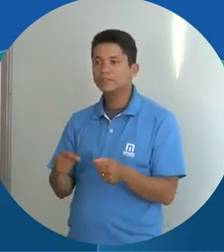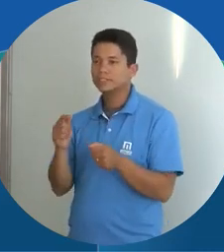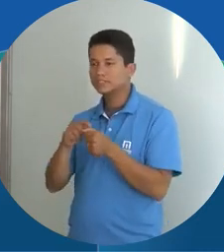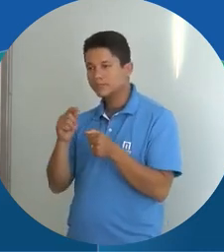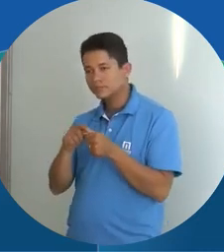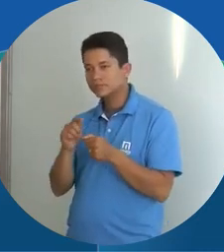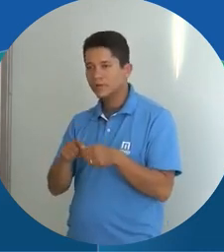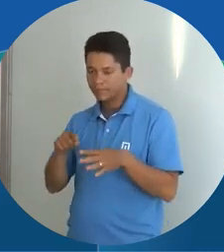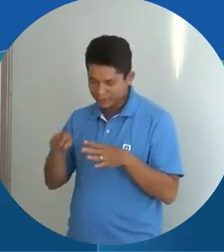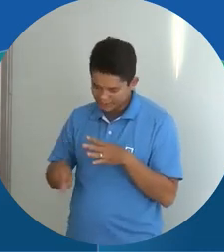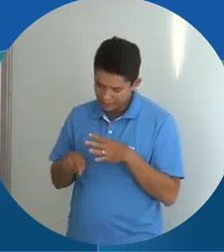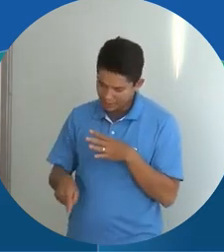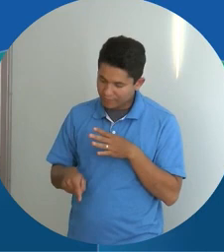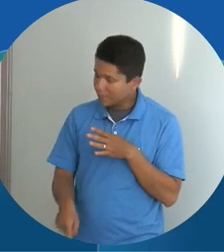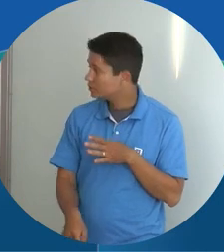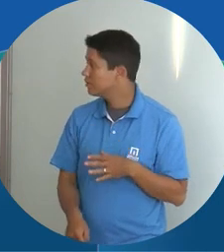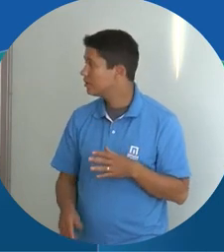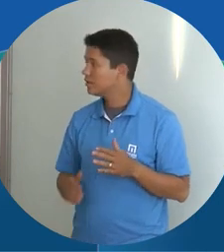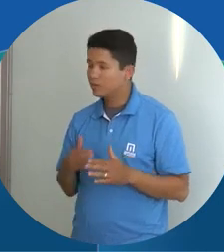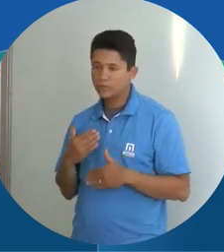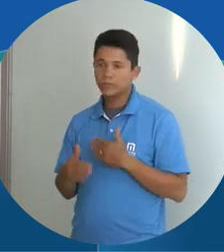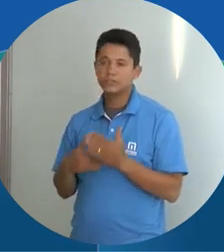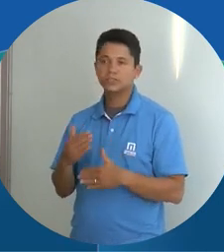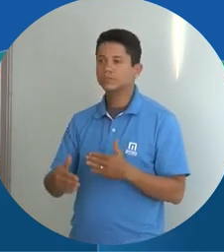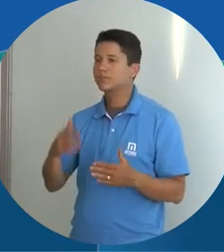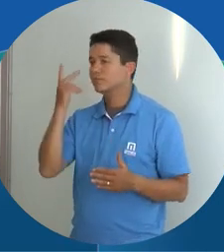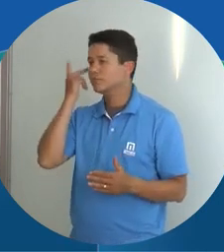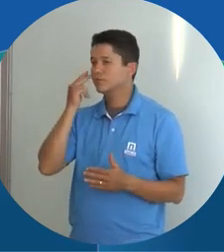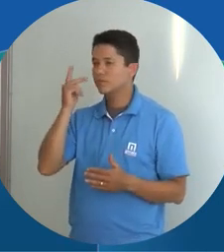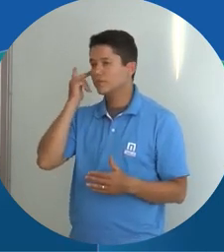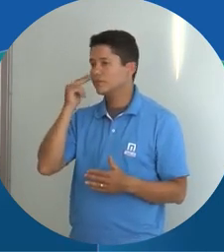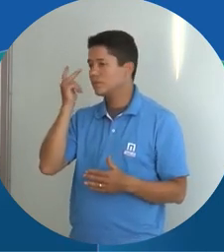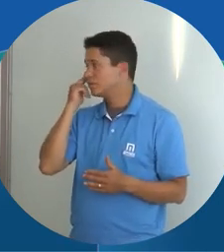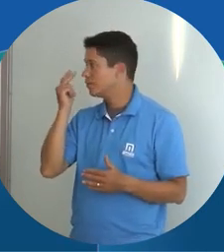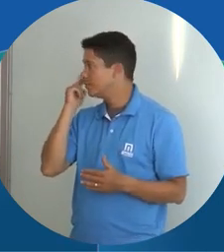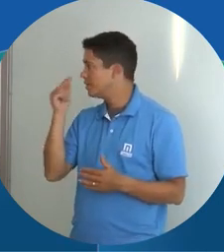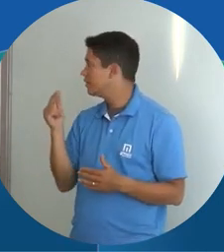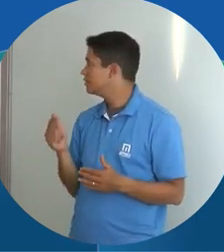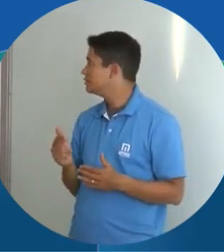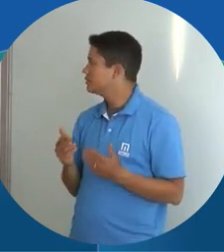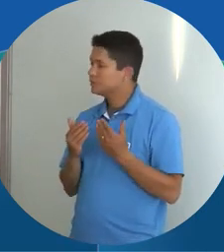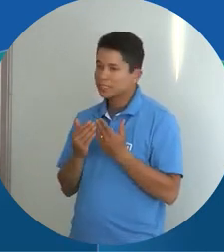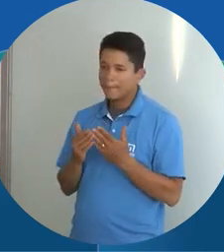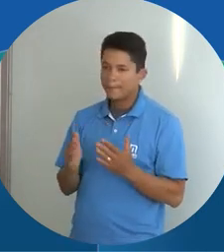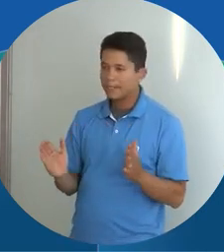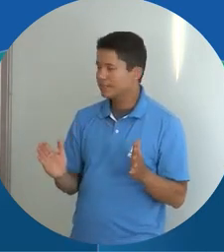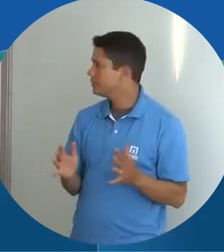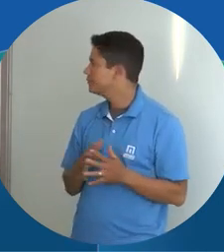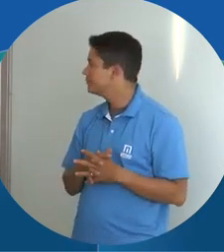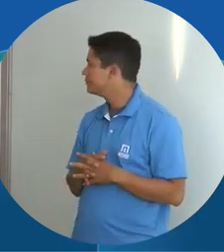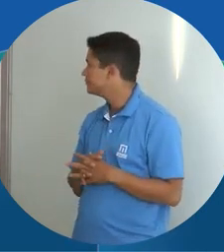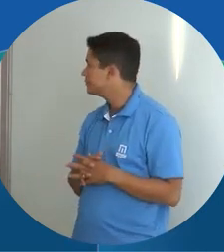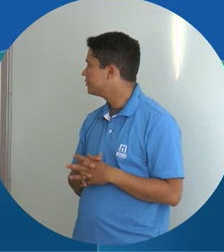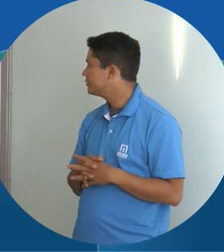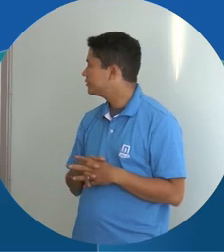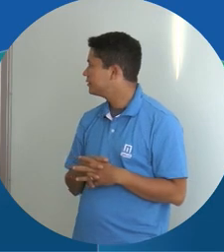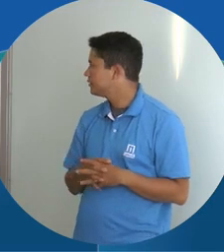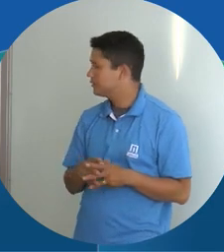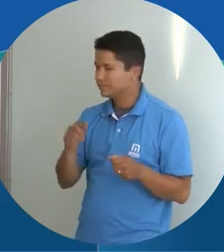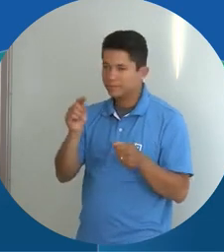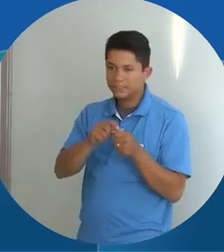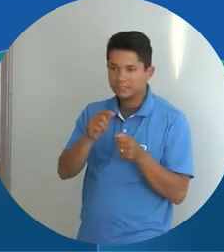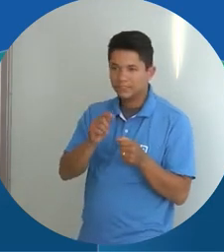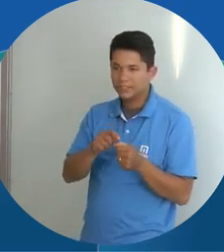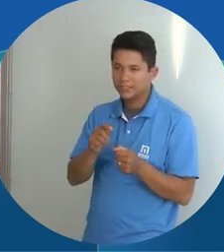sendo escavado e todo o procedimento normal de se abrir a fretagem e fazer a